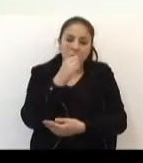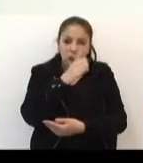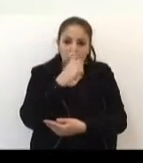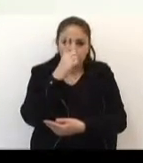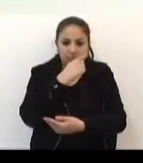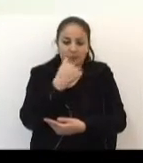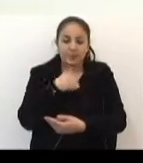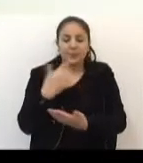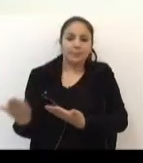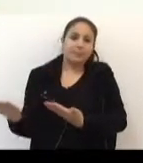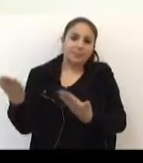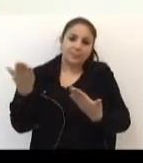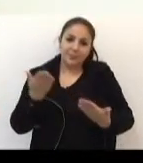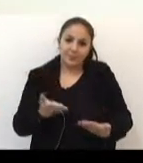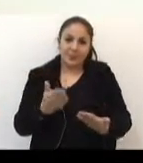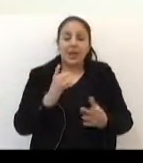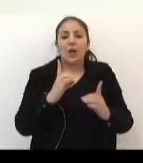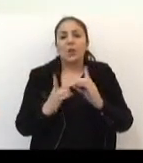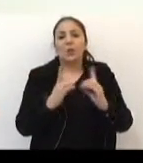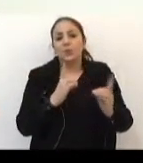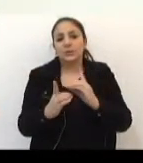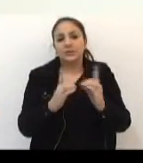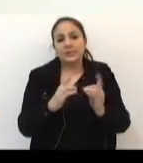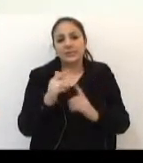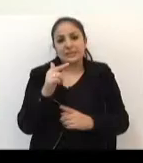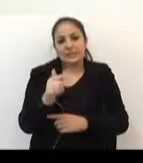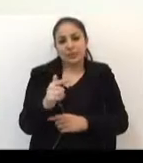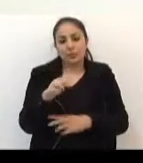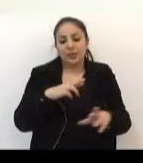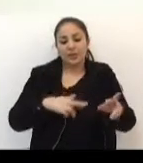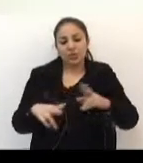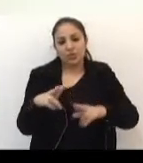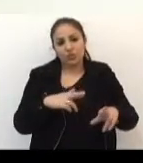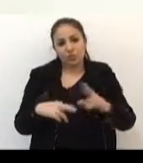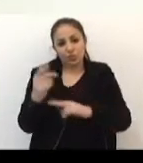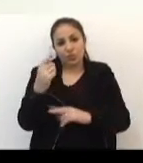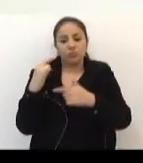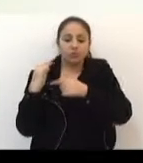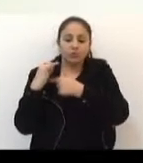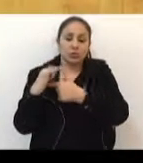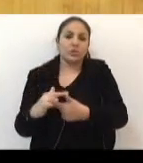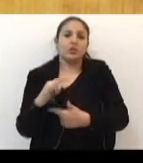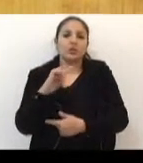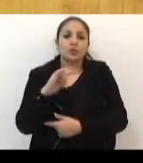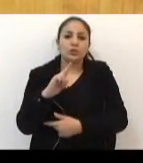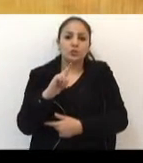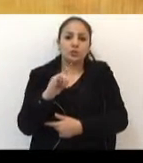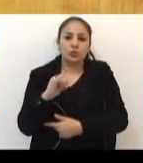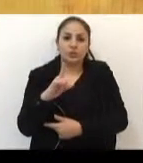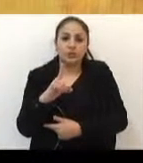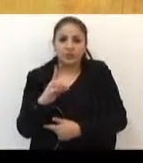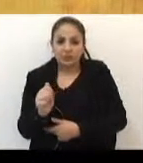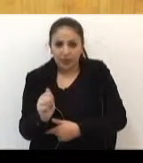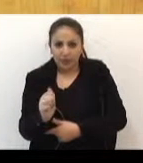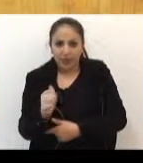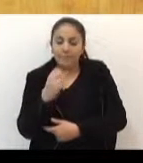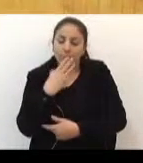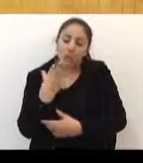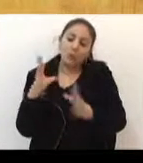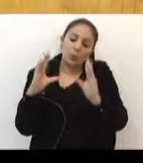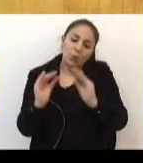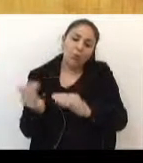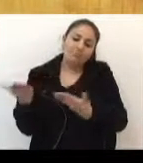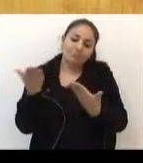minha convidada é a coordenadora da 7ª Região Tradicionalista, Gilda Galeazzi. Boa noite, Gilda, seja muito